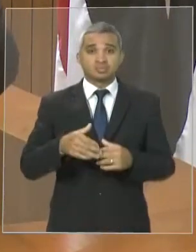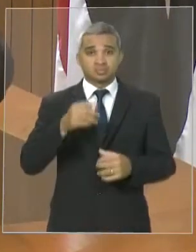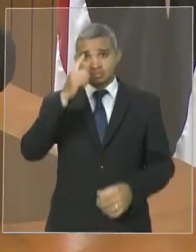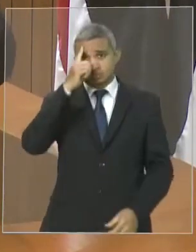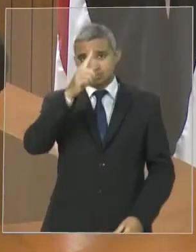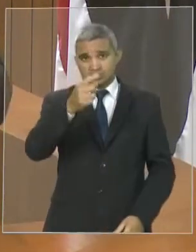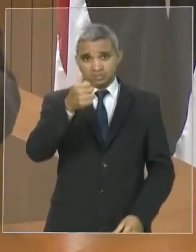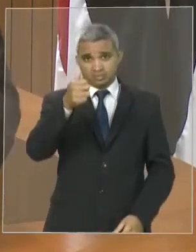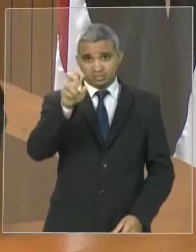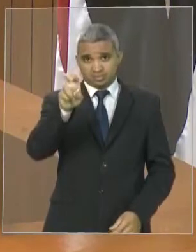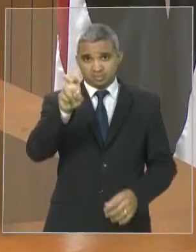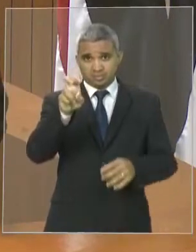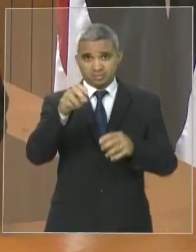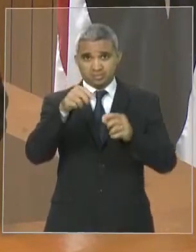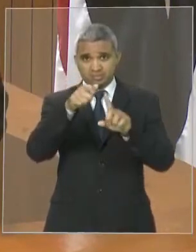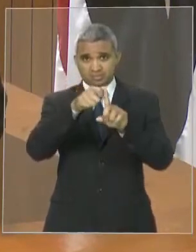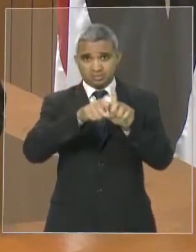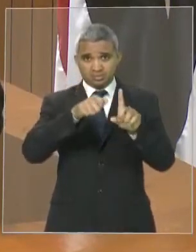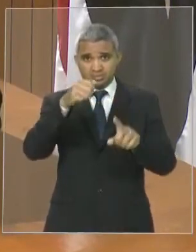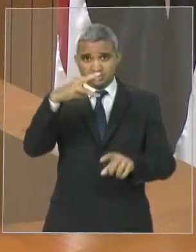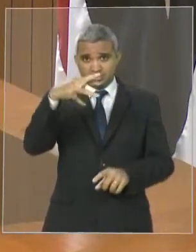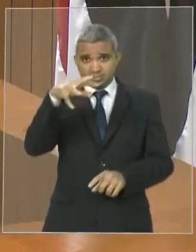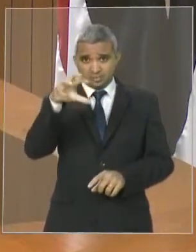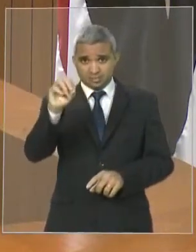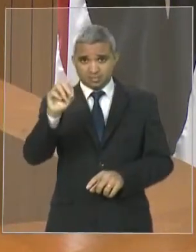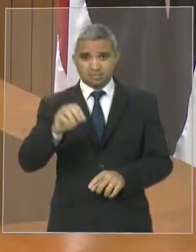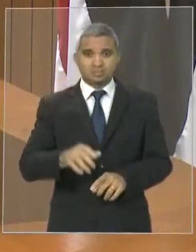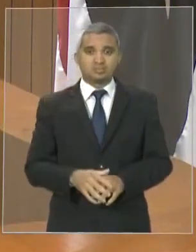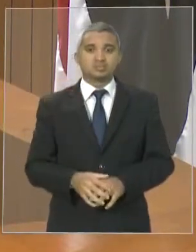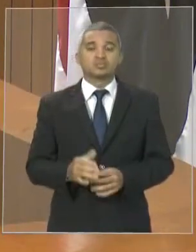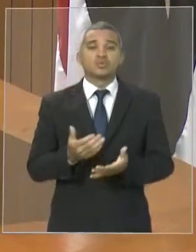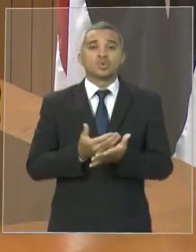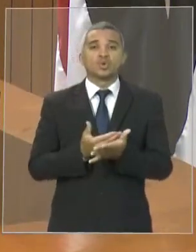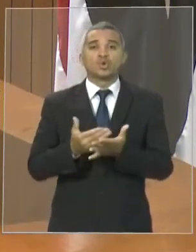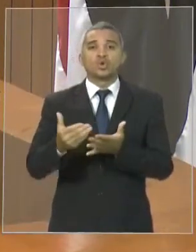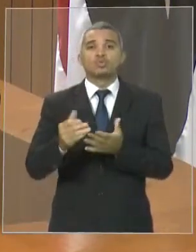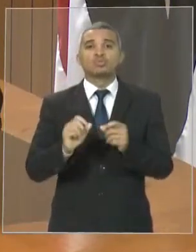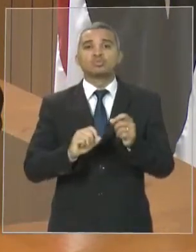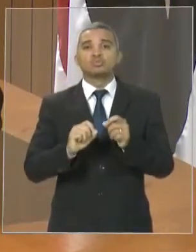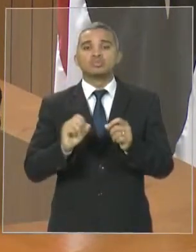dia 15 de março, deputado Carlinhos Florencio, começou a vigorar a nova